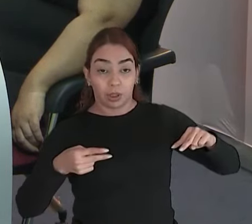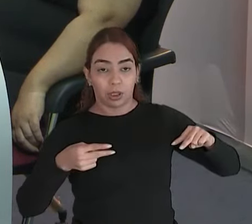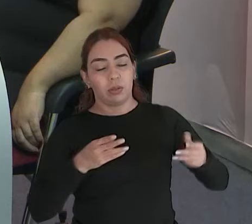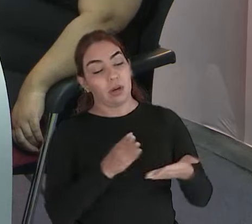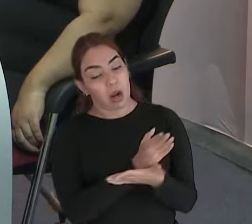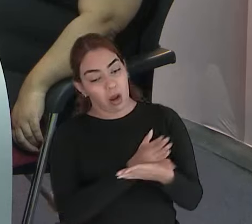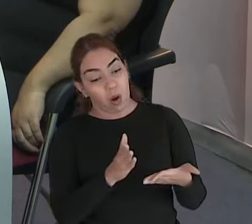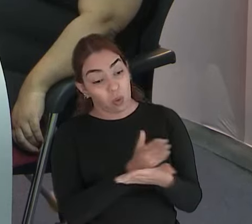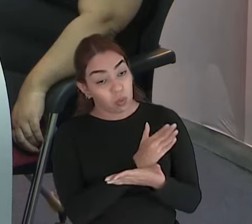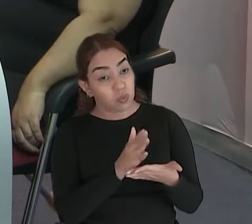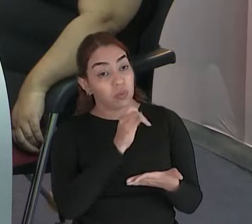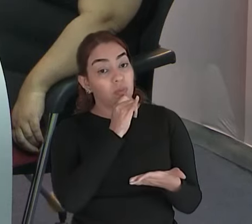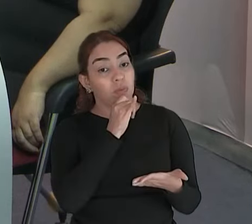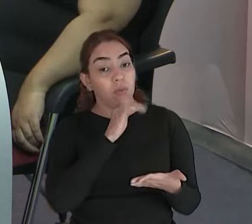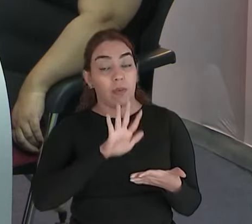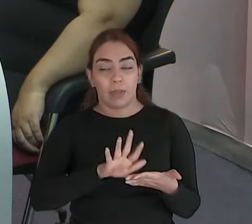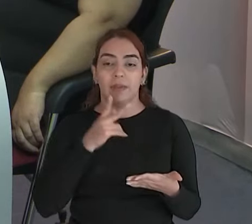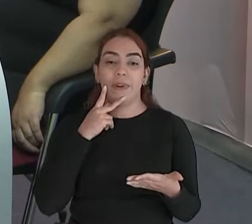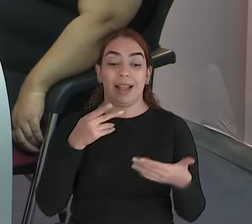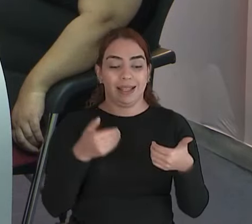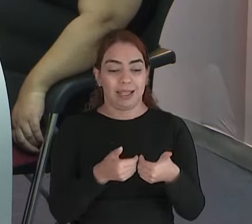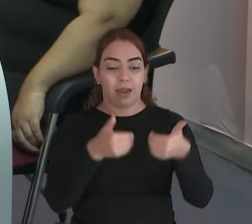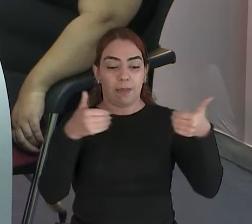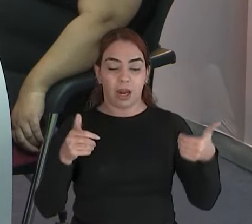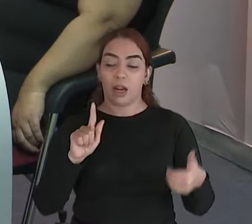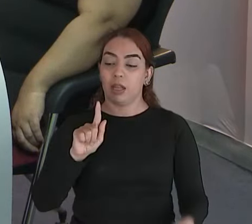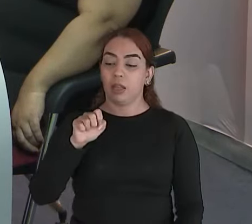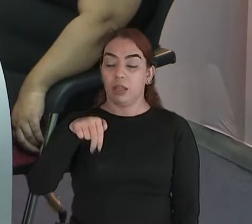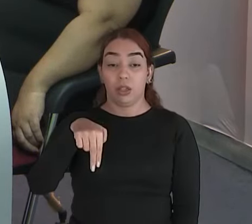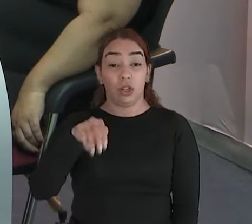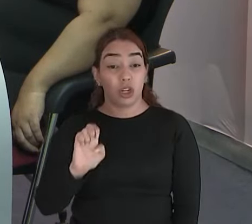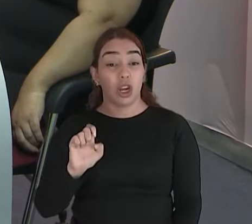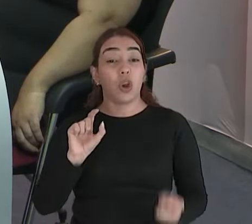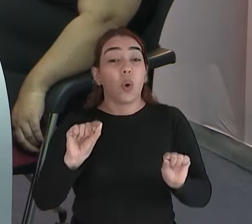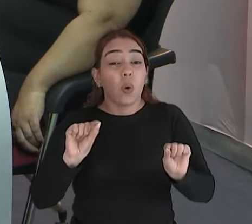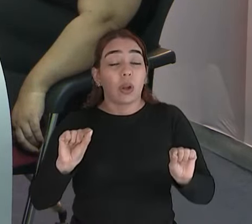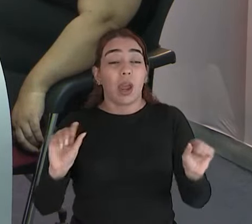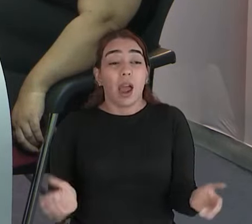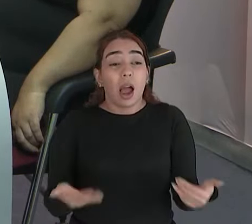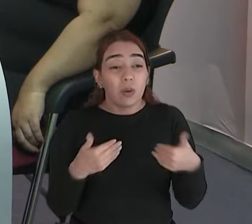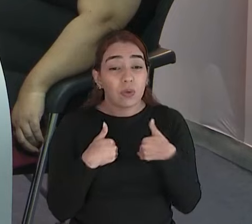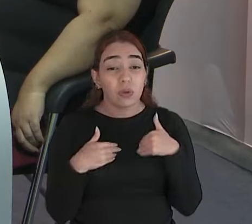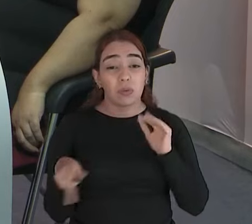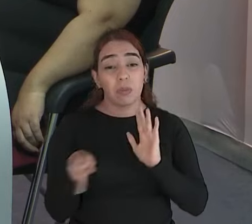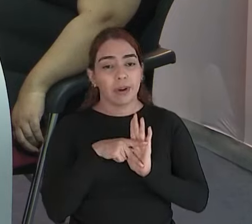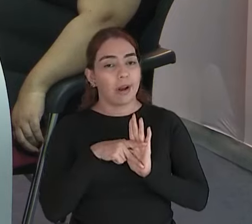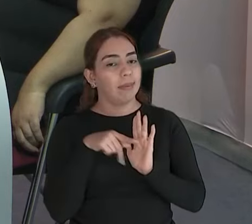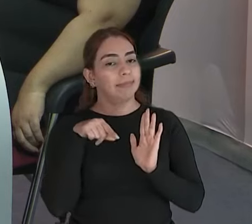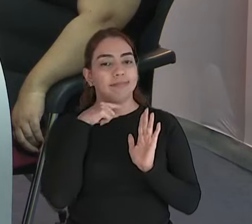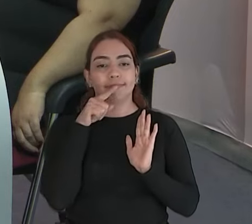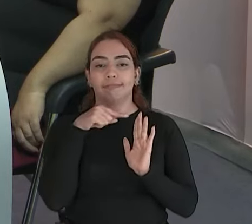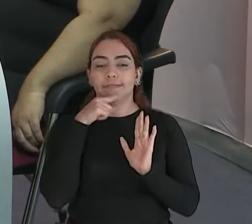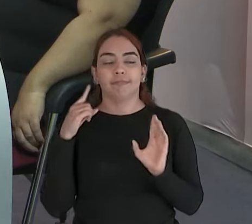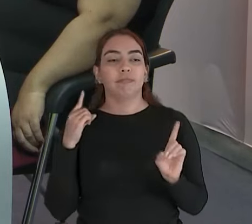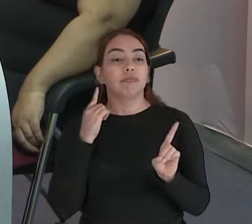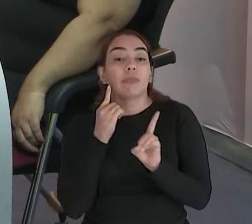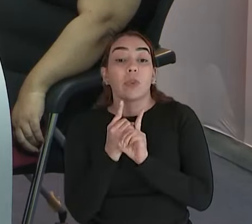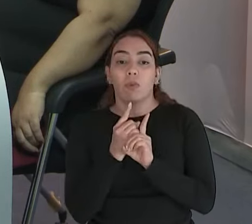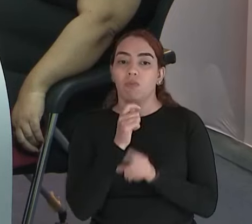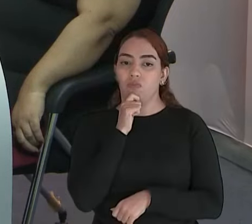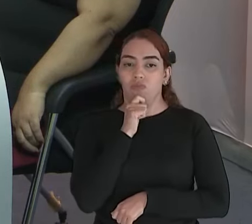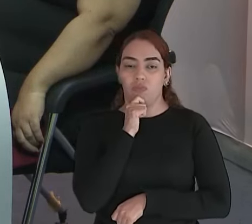assim, a gente não consegue separar um gene que seja o gene do autismo, e a gente também não consegue separar, tipo assim, porque existe